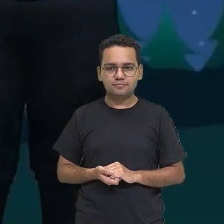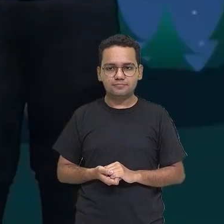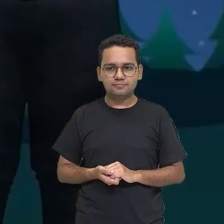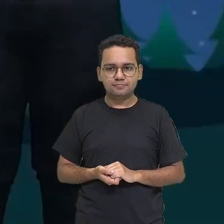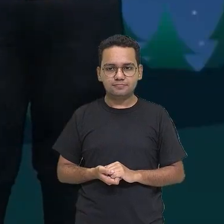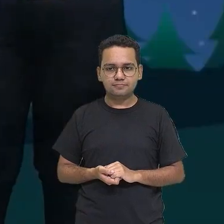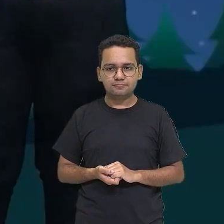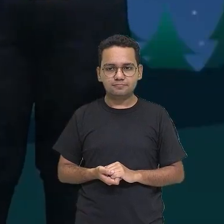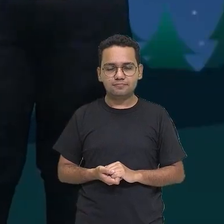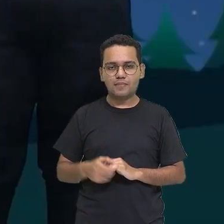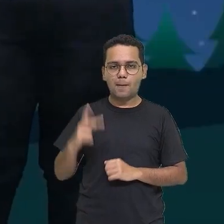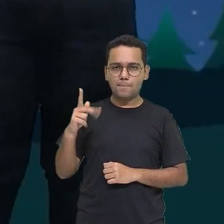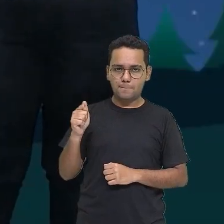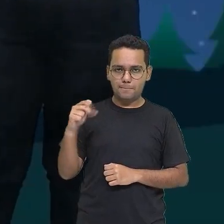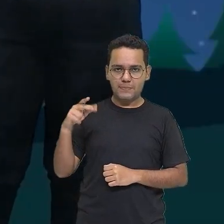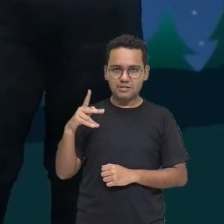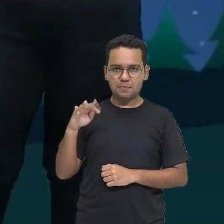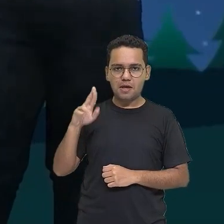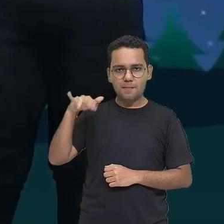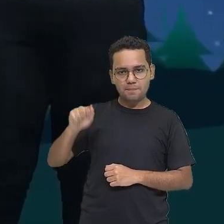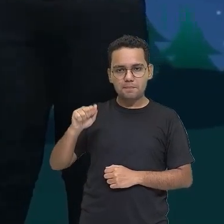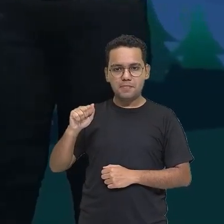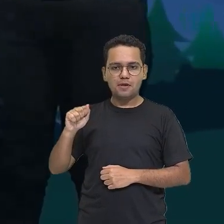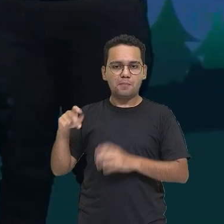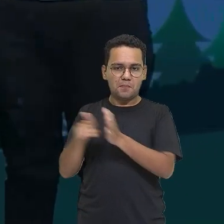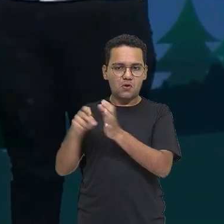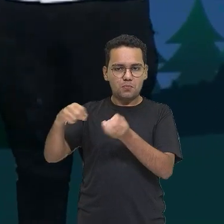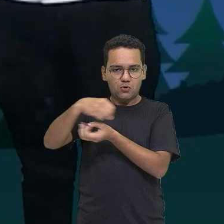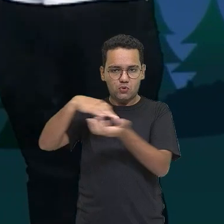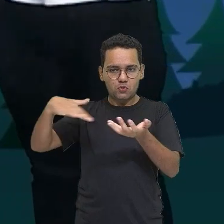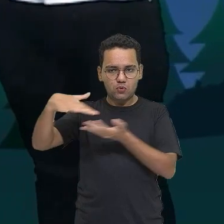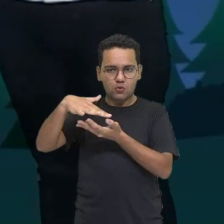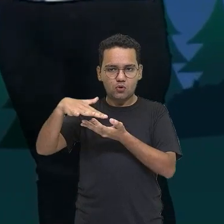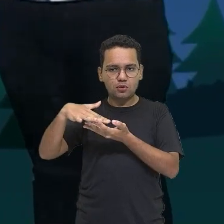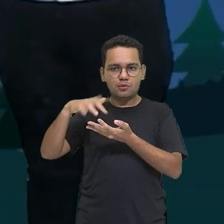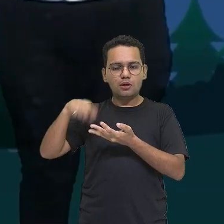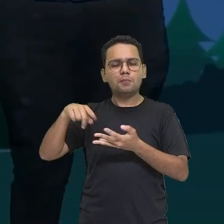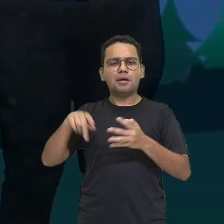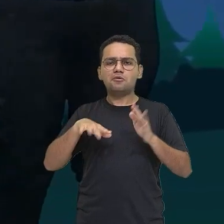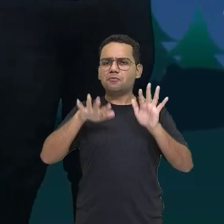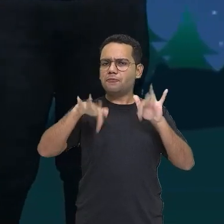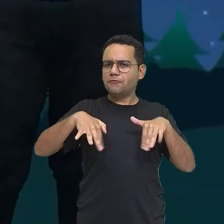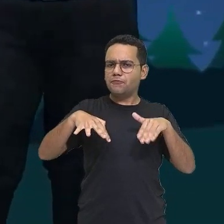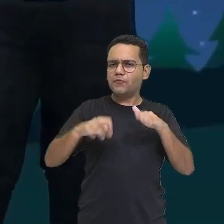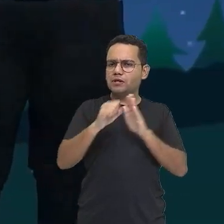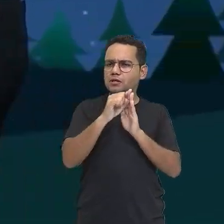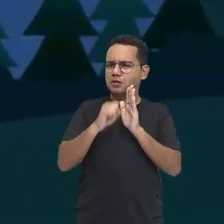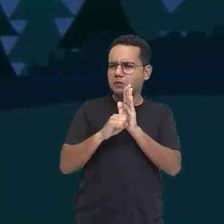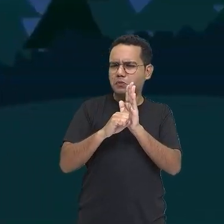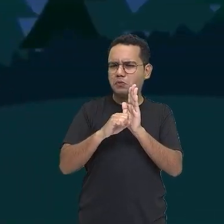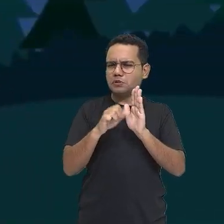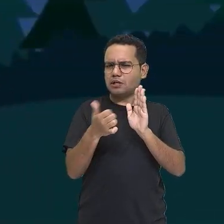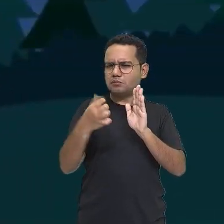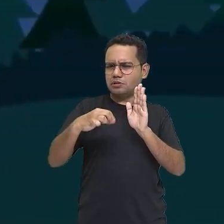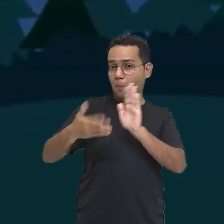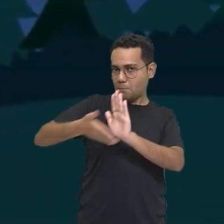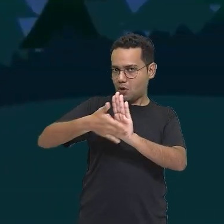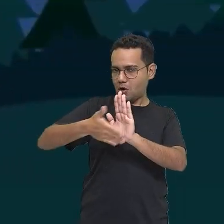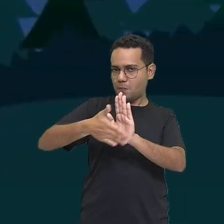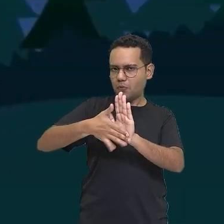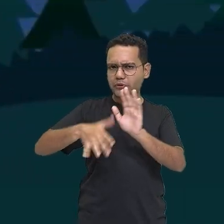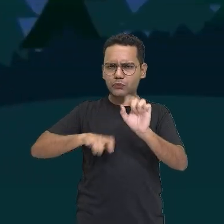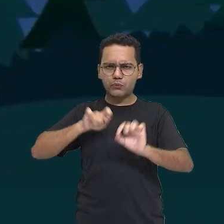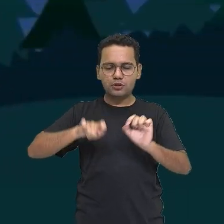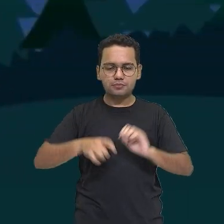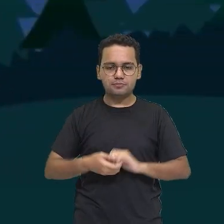A panspermia cósmica, proposta no fim do século XIX, é uma teoria